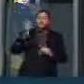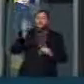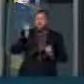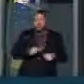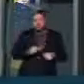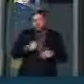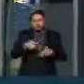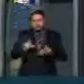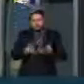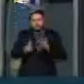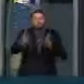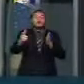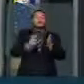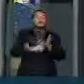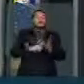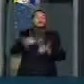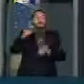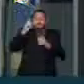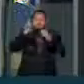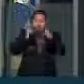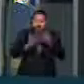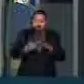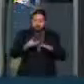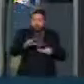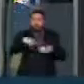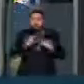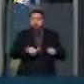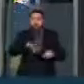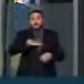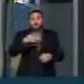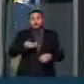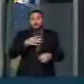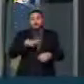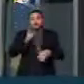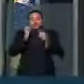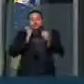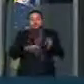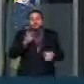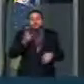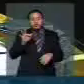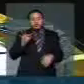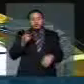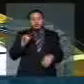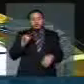Deus abençoe, dê coragem e ilumine mais ainda o nosso querido Frei Rui. Muito obrigado.